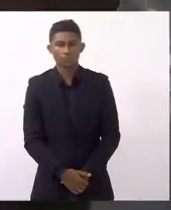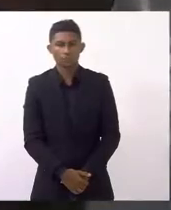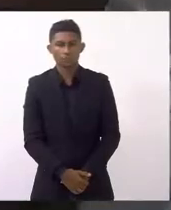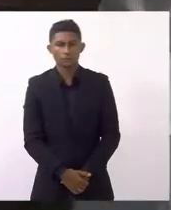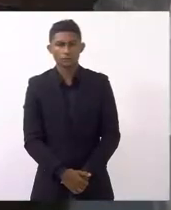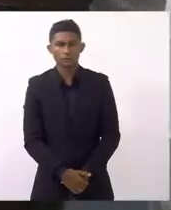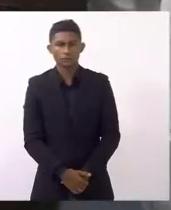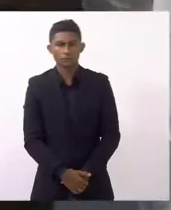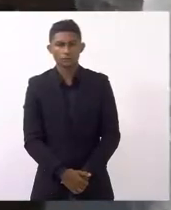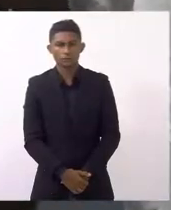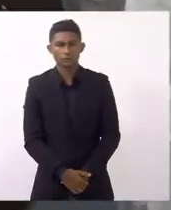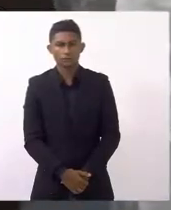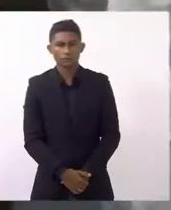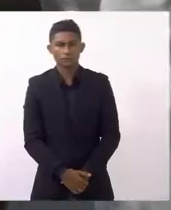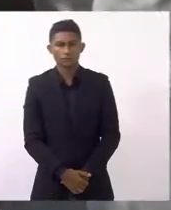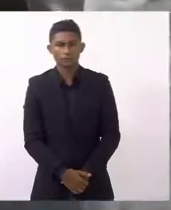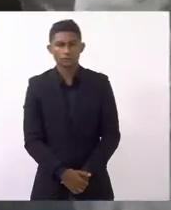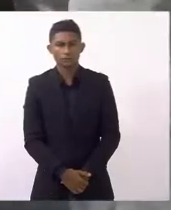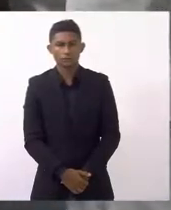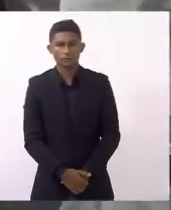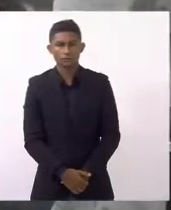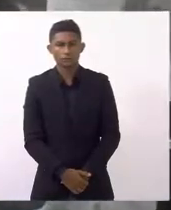E aí